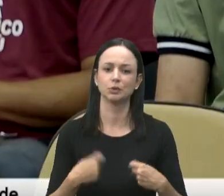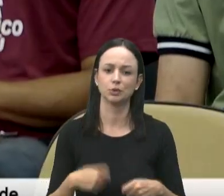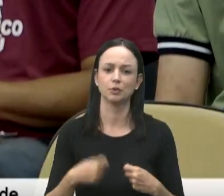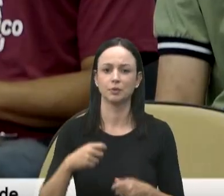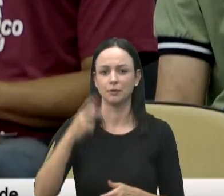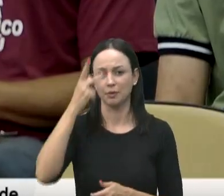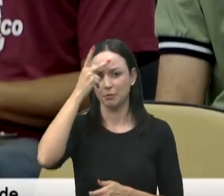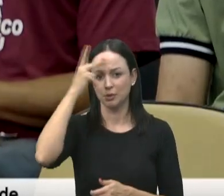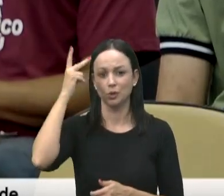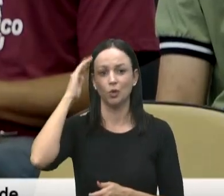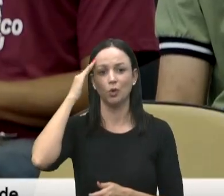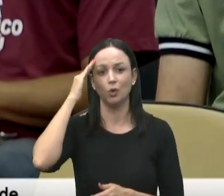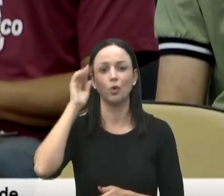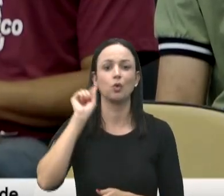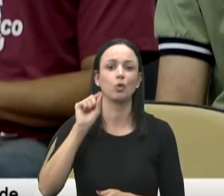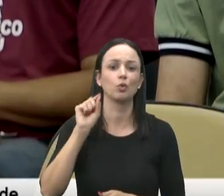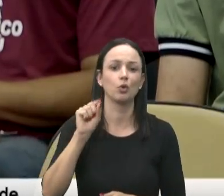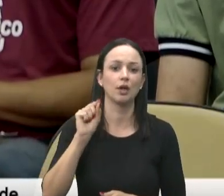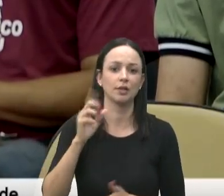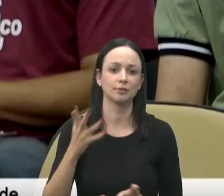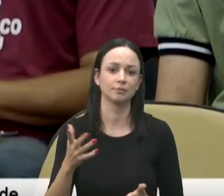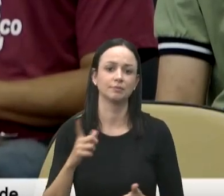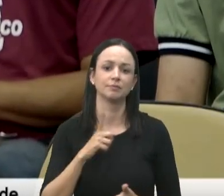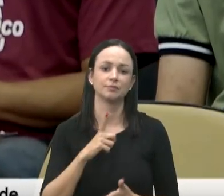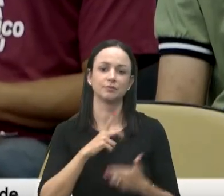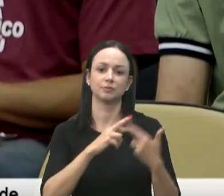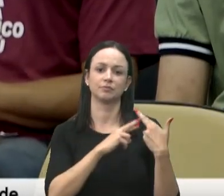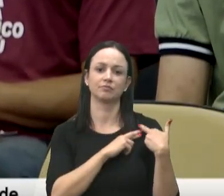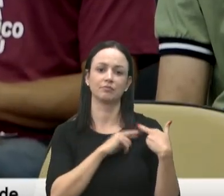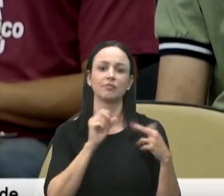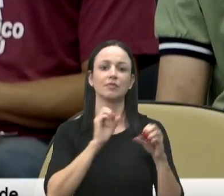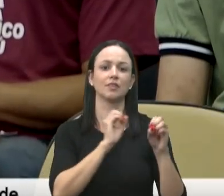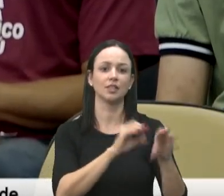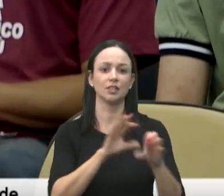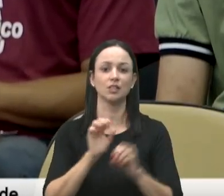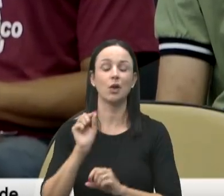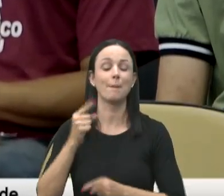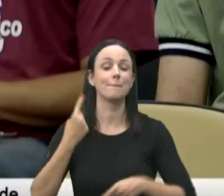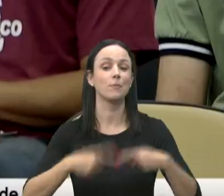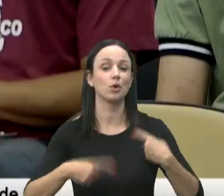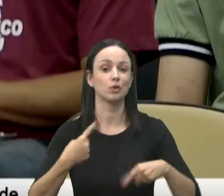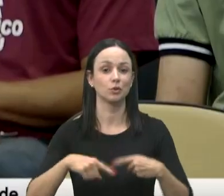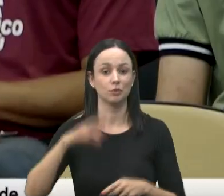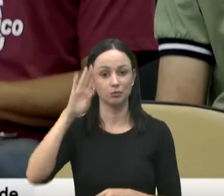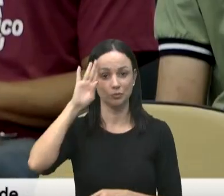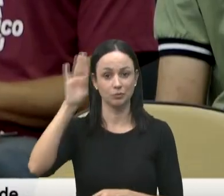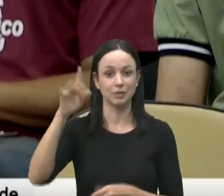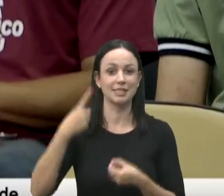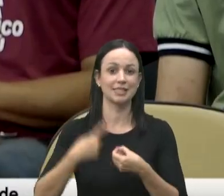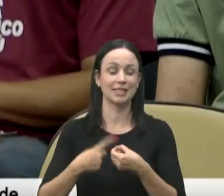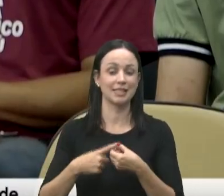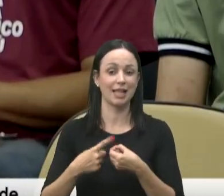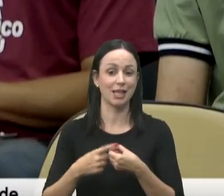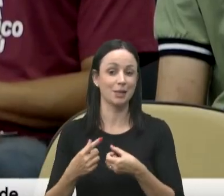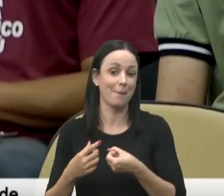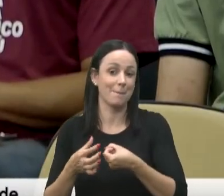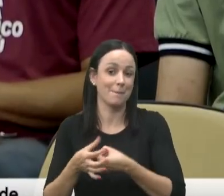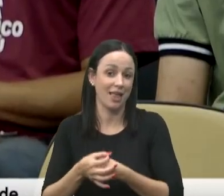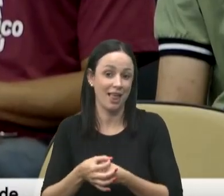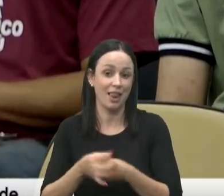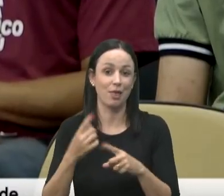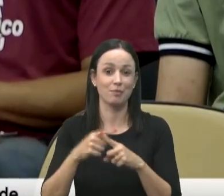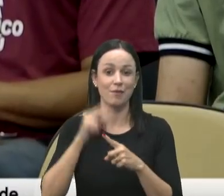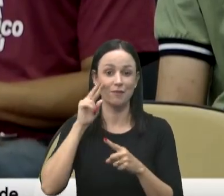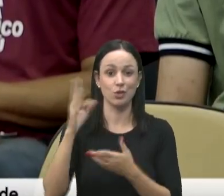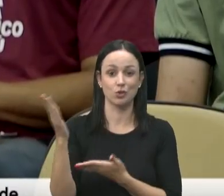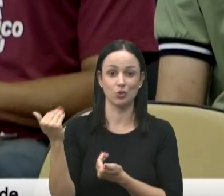pessoas entendam o que é. E a gente tem a responsabilidade de ensinar o que é política, principalmente em cidade pequena. E principalmente ver uma